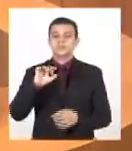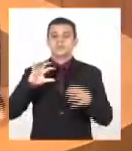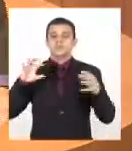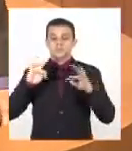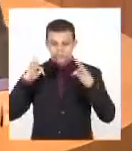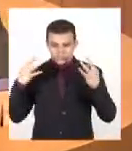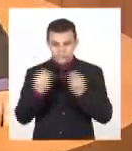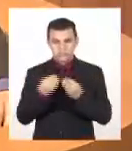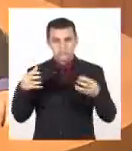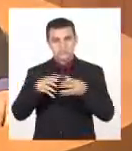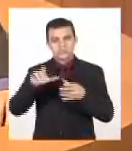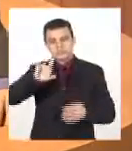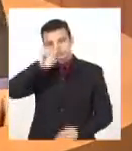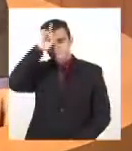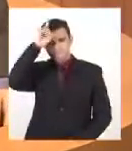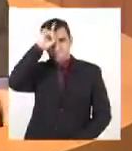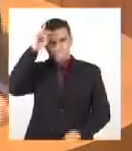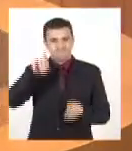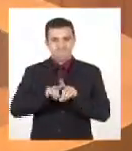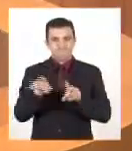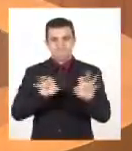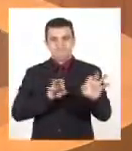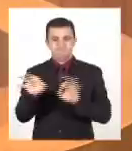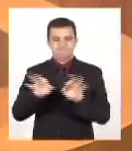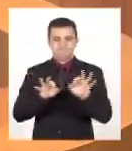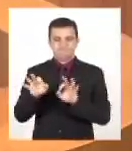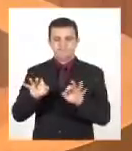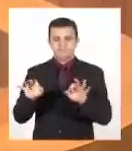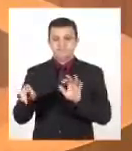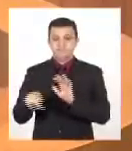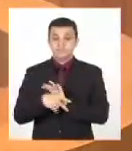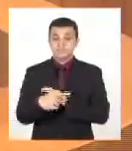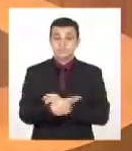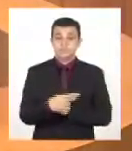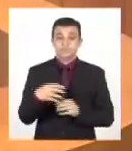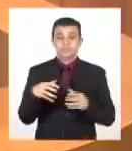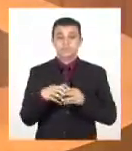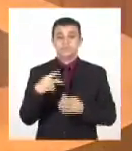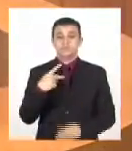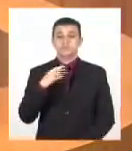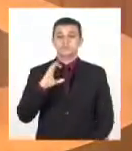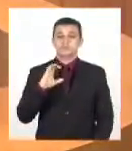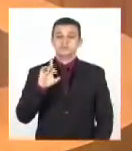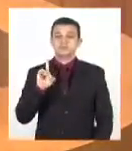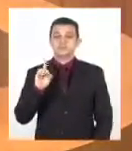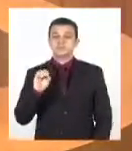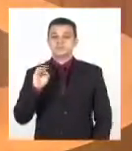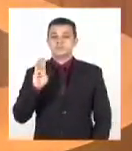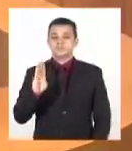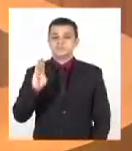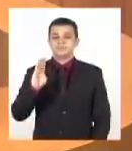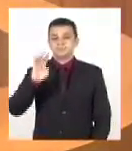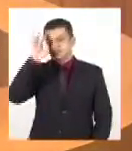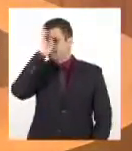bandeiras ideológicas e de formulação que o PCdoB não foge. E isso é muito importante para que a